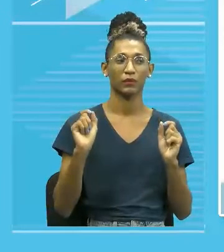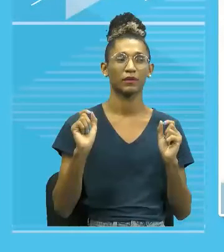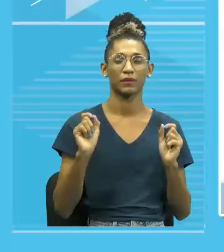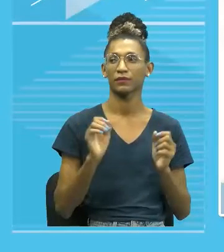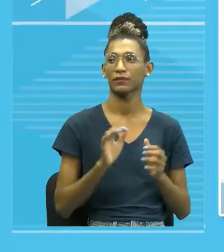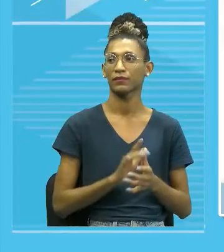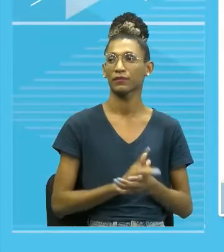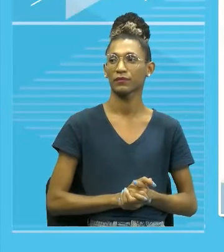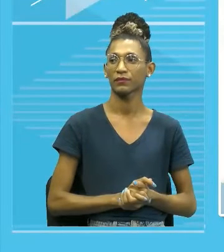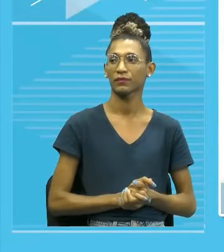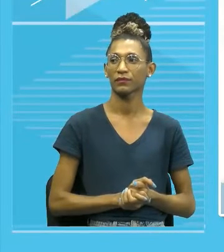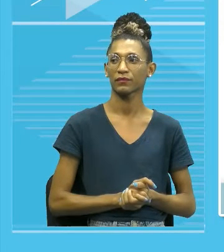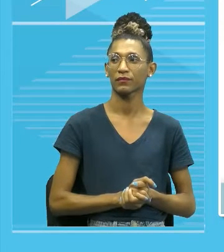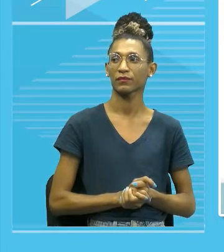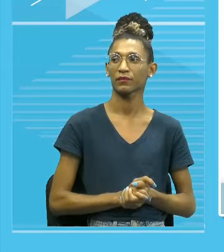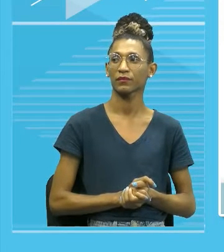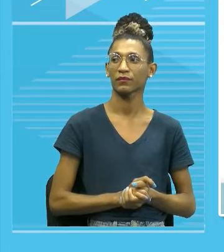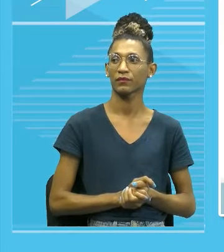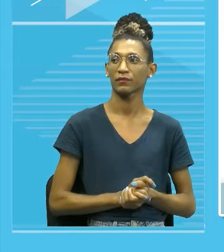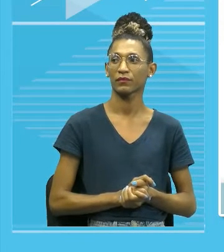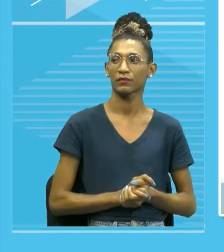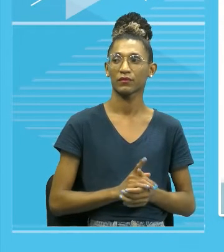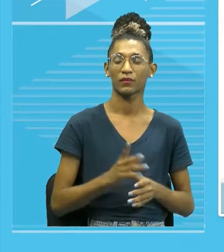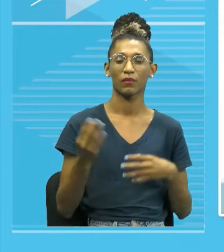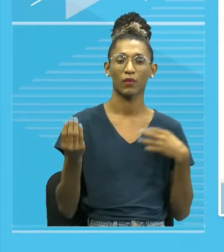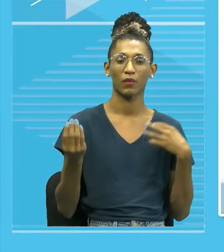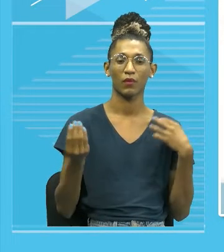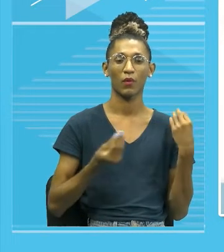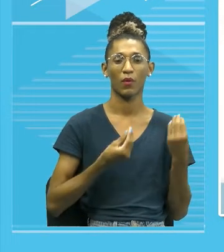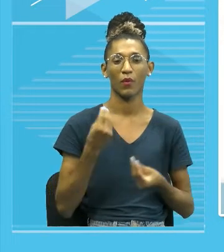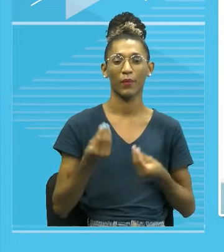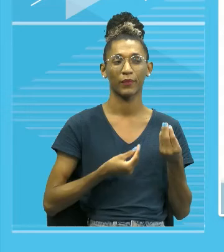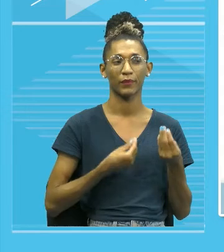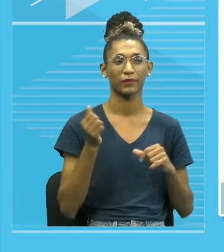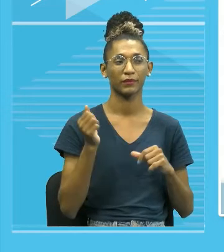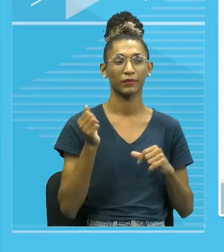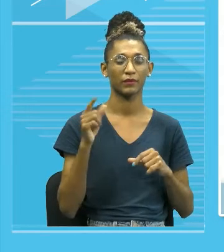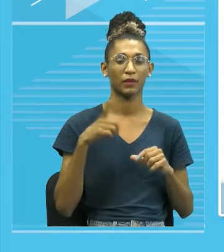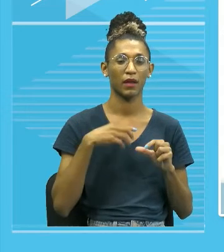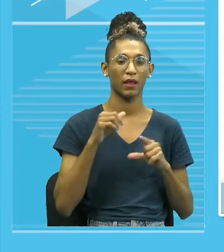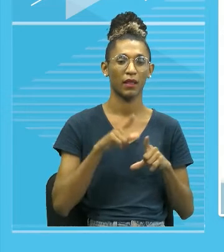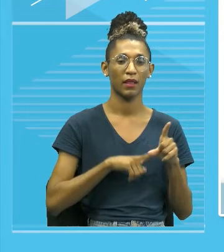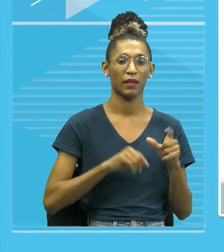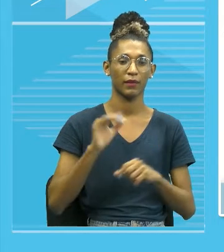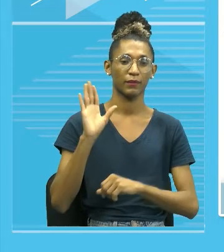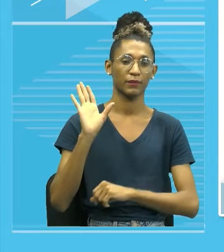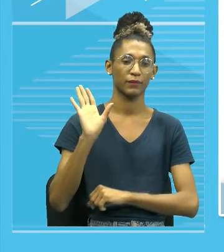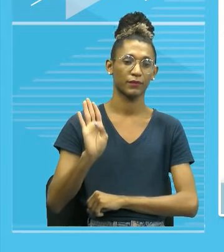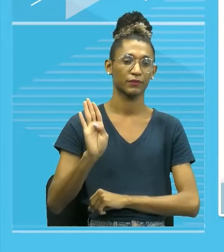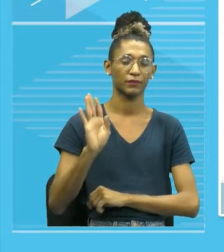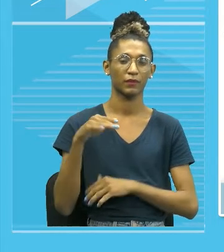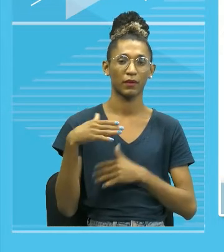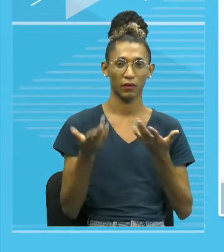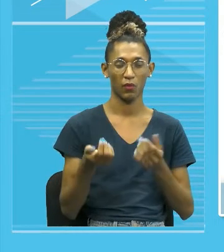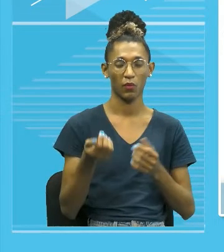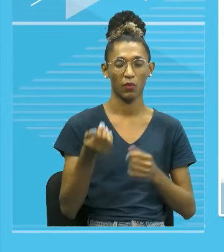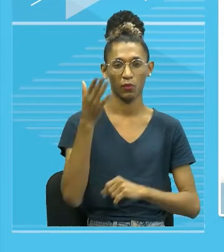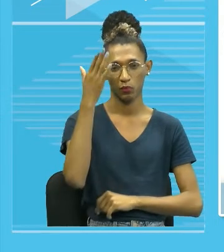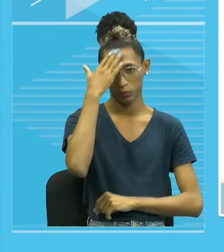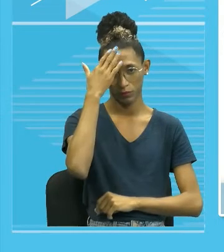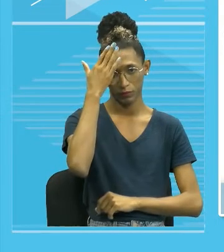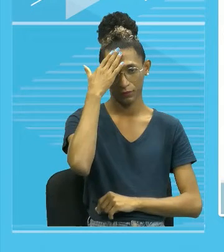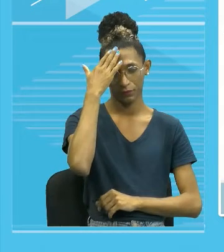deixa eu pegar a partir daqui a letra b Você tá entendendo